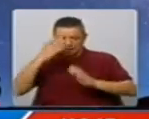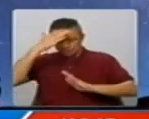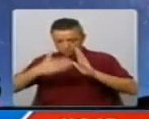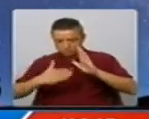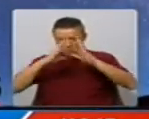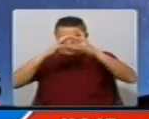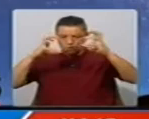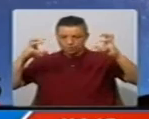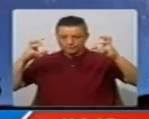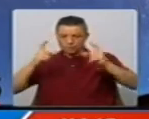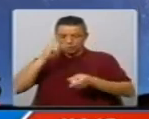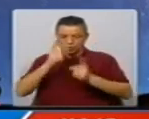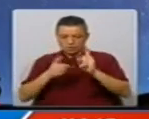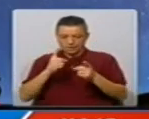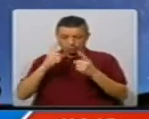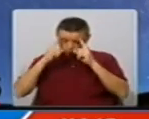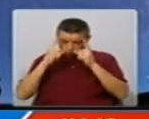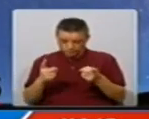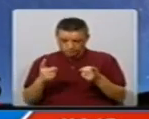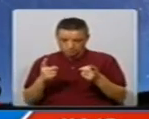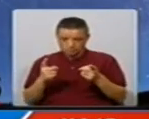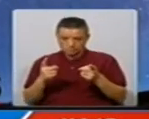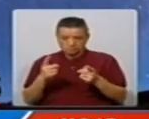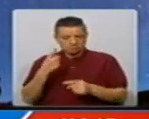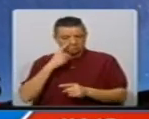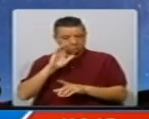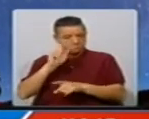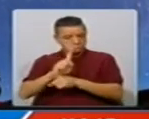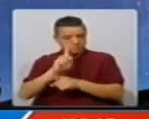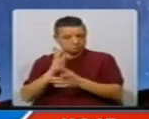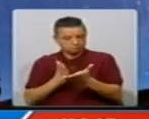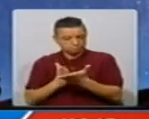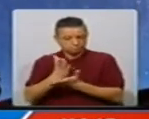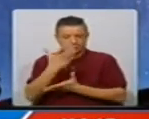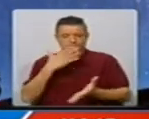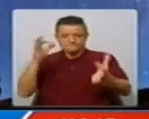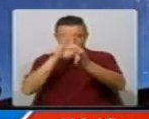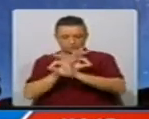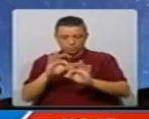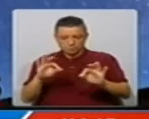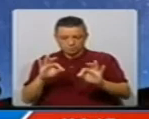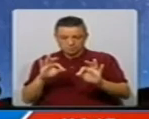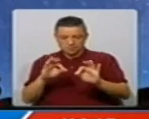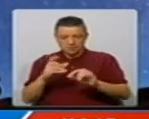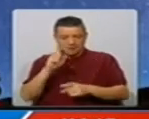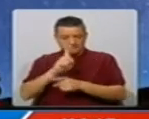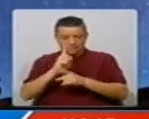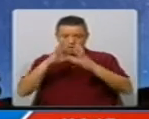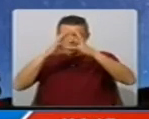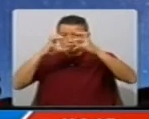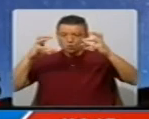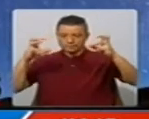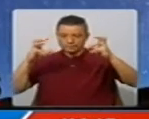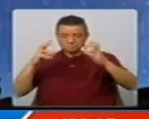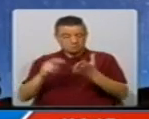nuvem. E o que é que aconteceu, surpreendentemente? Ela sobreviveu. Ora, isso é uma notícia fabulosa, porque a sobrevivência desta nuvem não era algo que nós